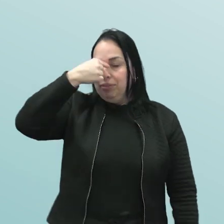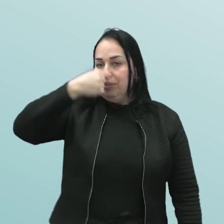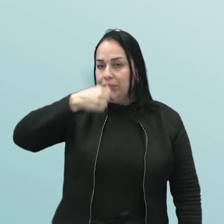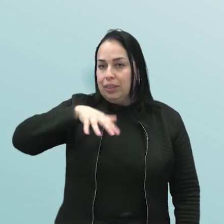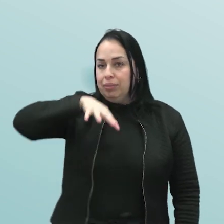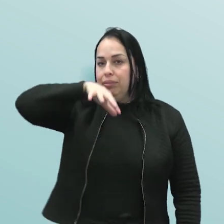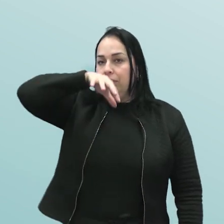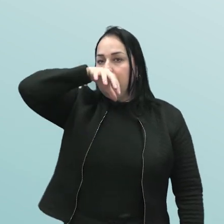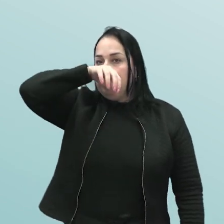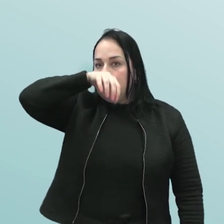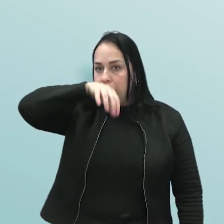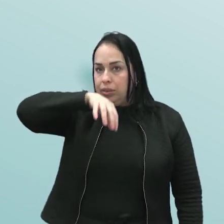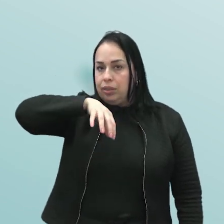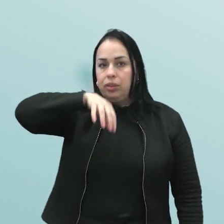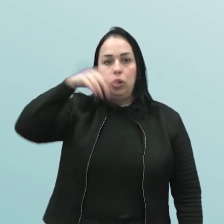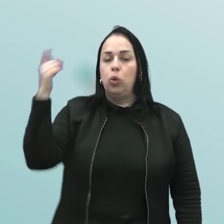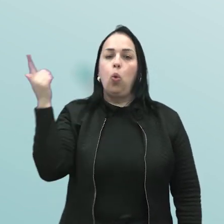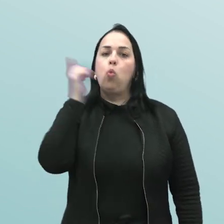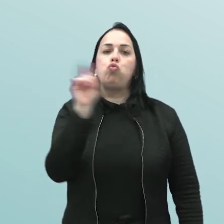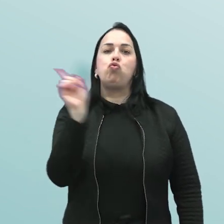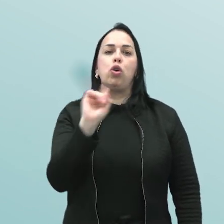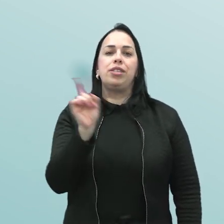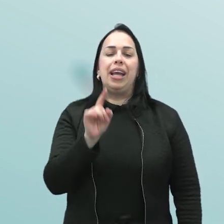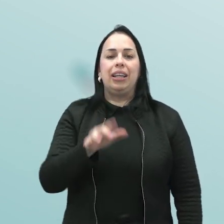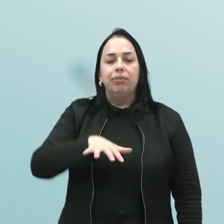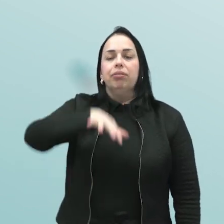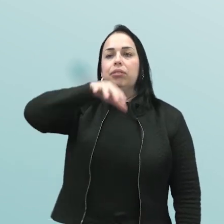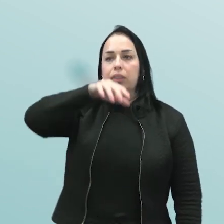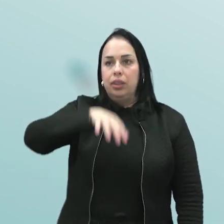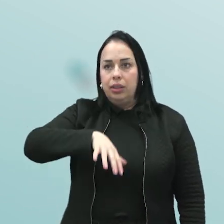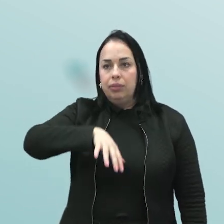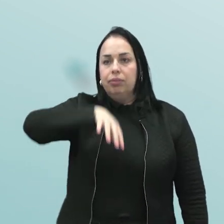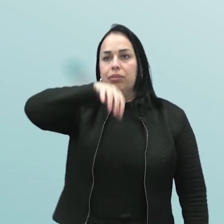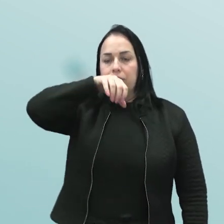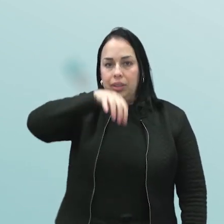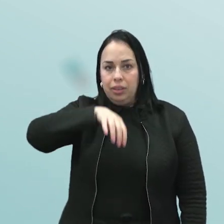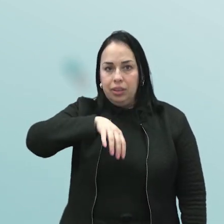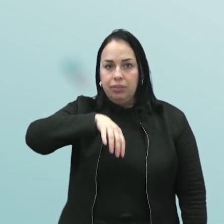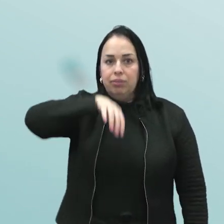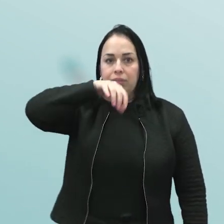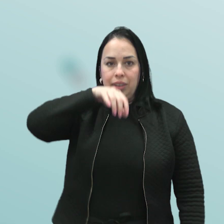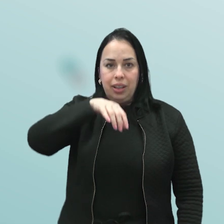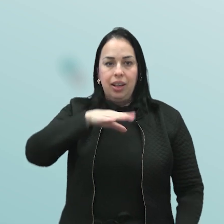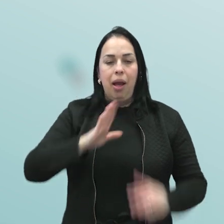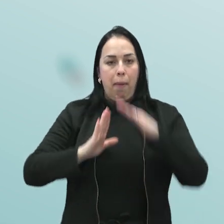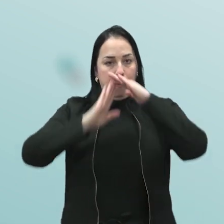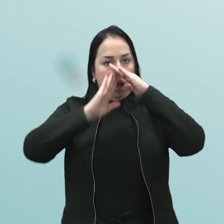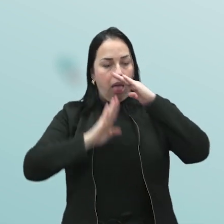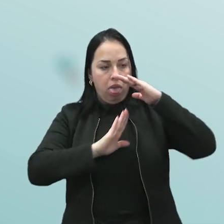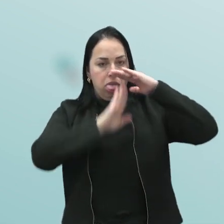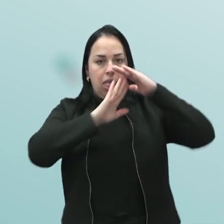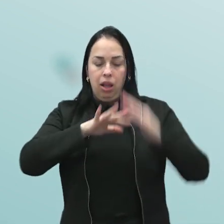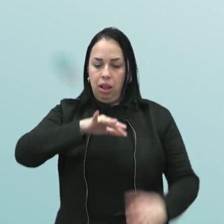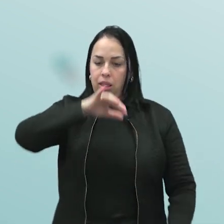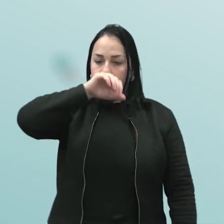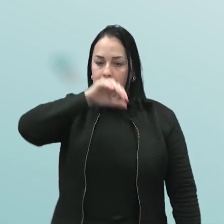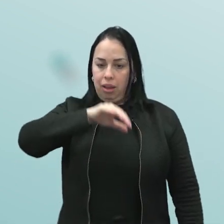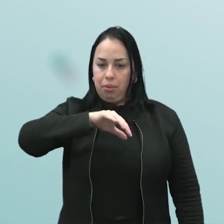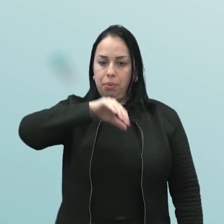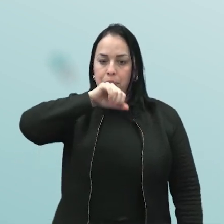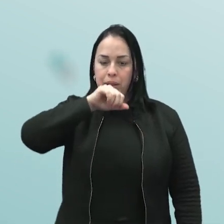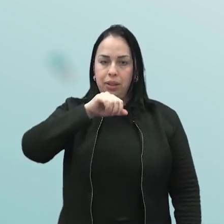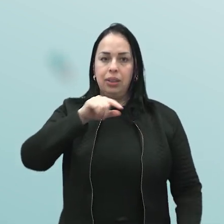seja, o oxigênio ele não está captando oxigênio 100%, ele apresenta essas obstruções de vias aéreas e a